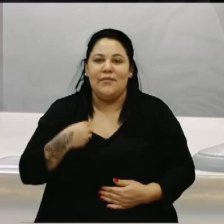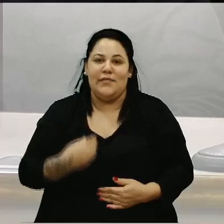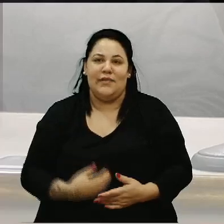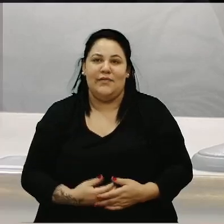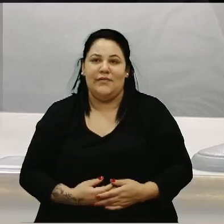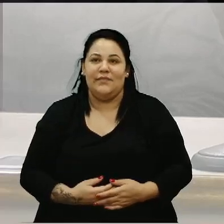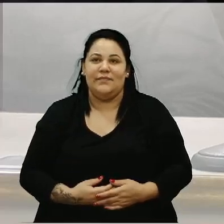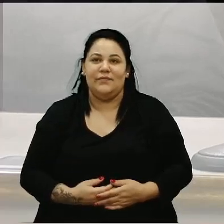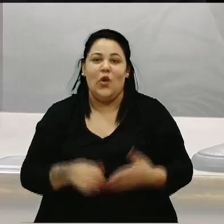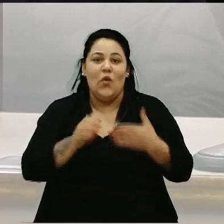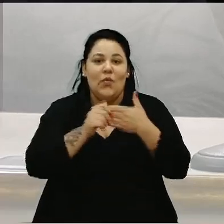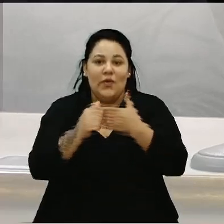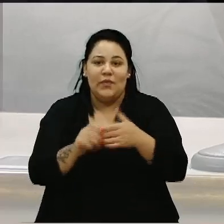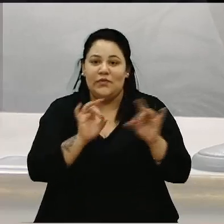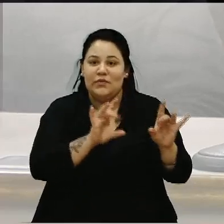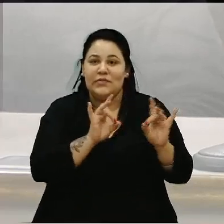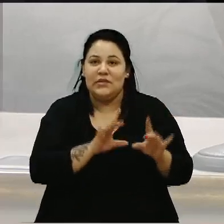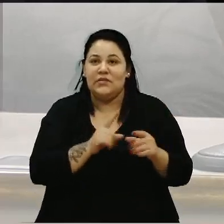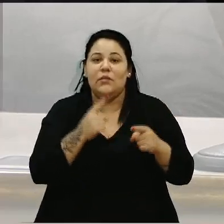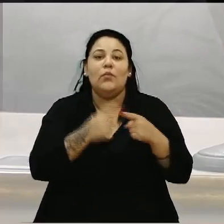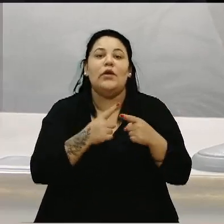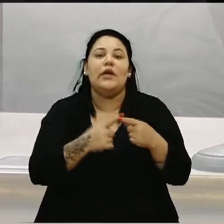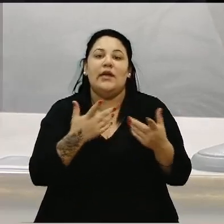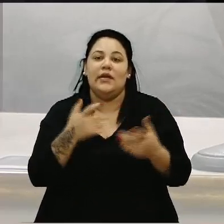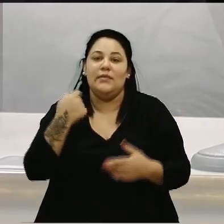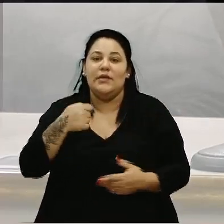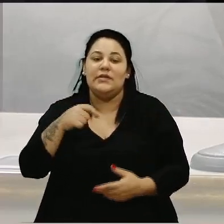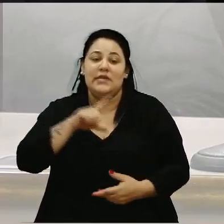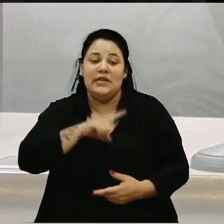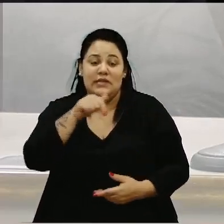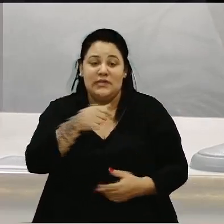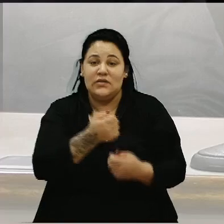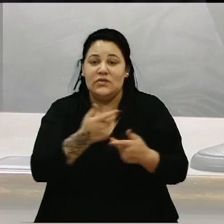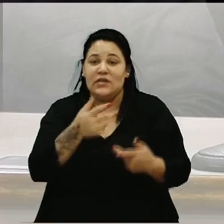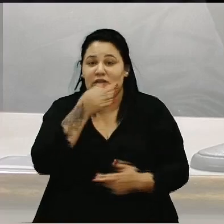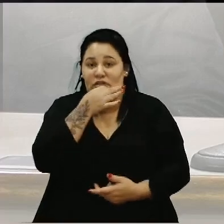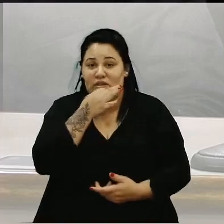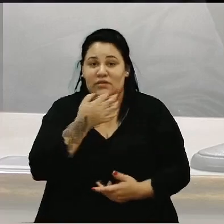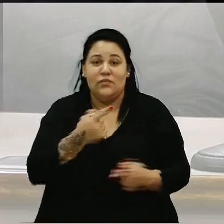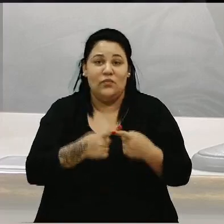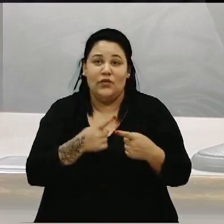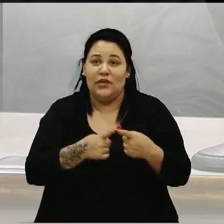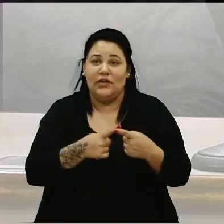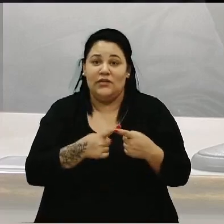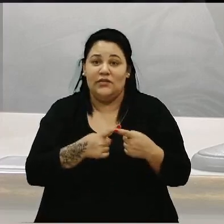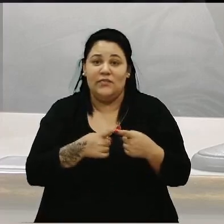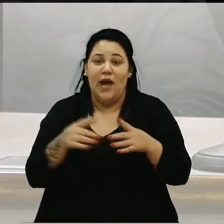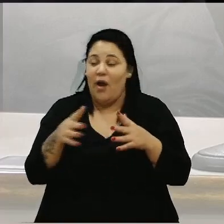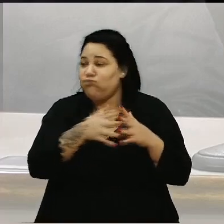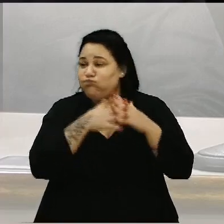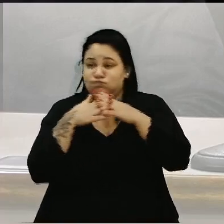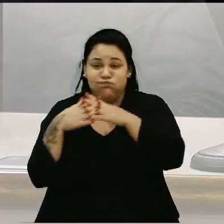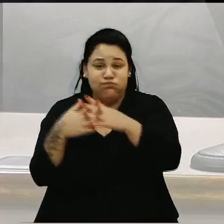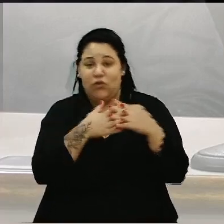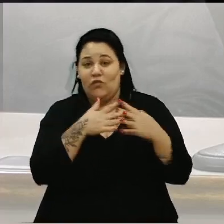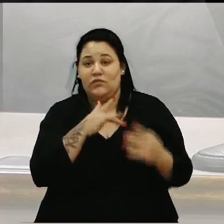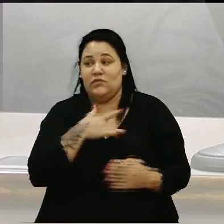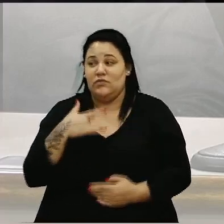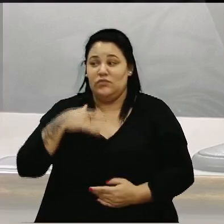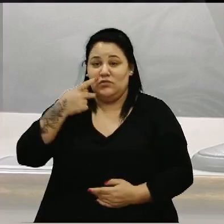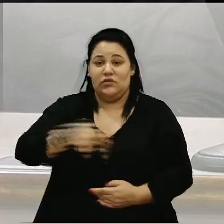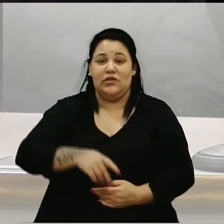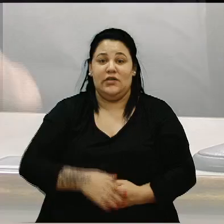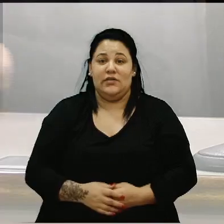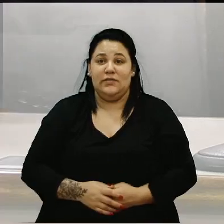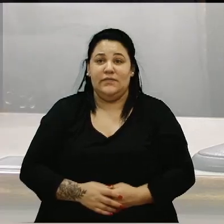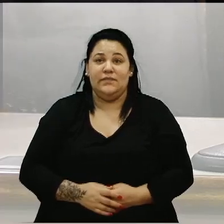uma consulta com o especialista. Por que, vereadora, que está isso aqui em Caxias? Porque nós estamos vivendo o colapso da saúde na nossa cidade. Porque se estivesse bem, o